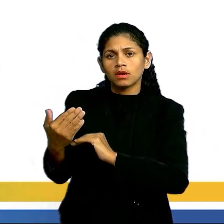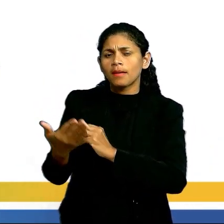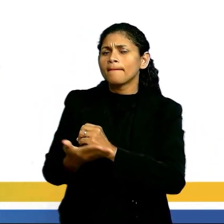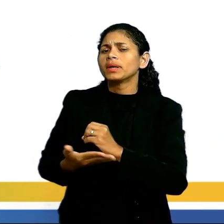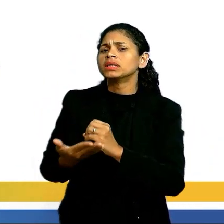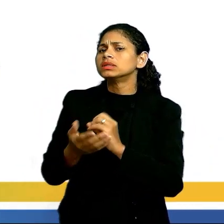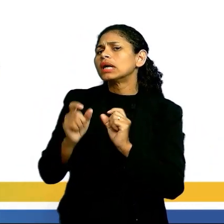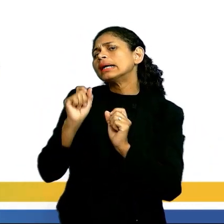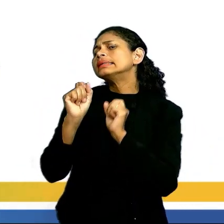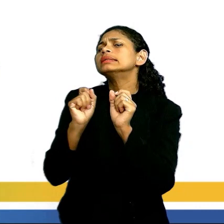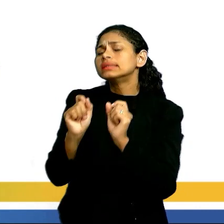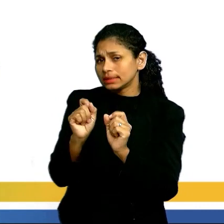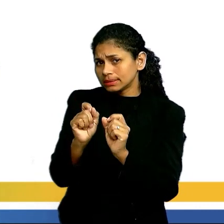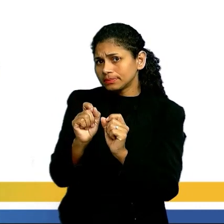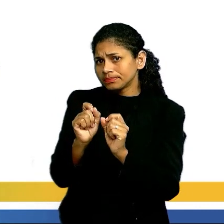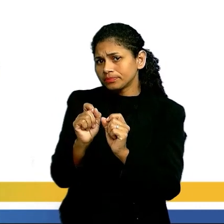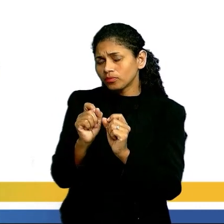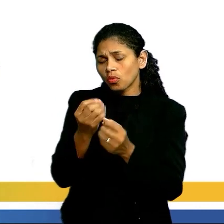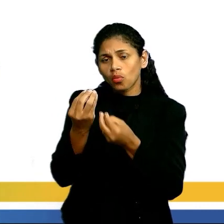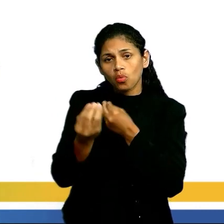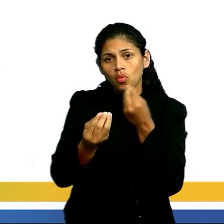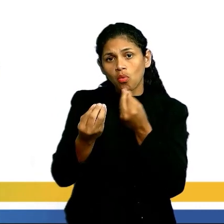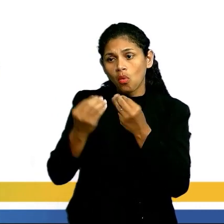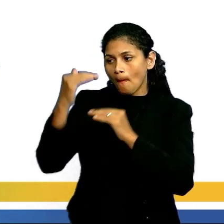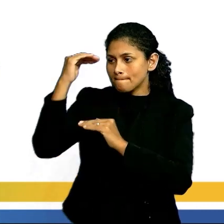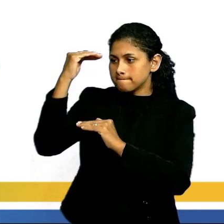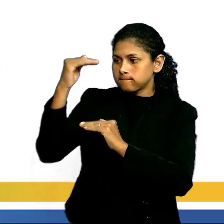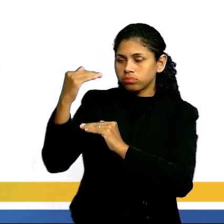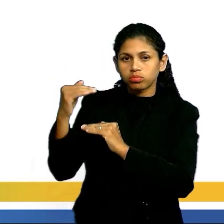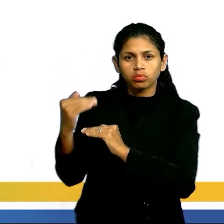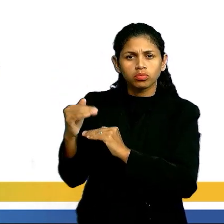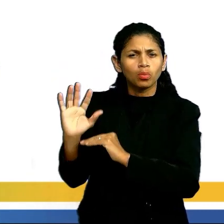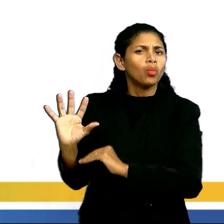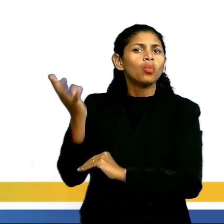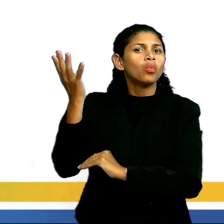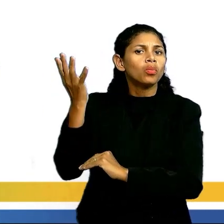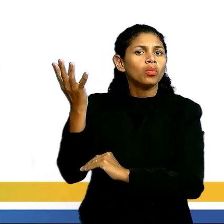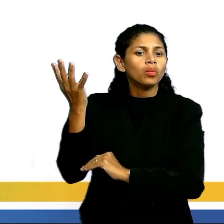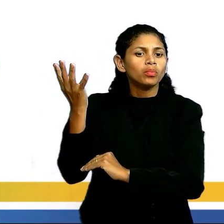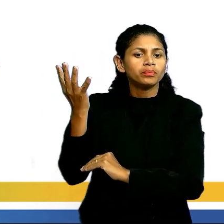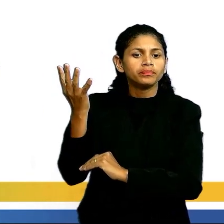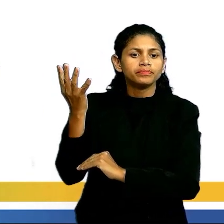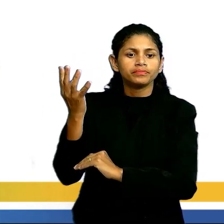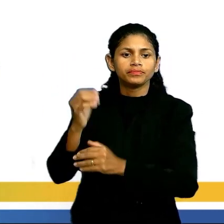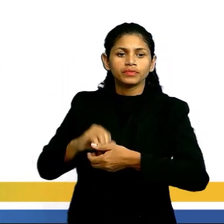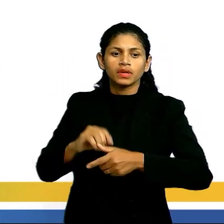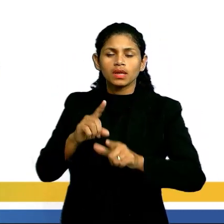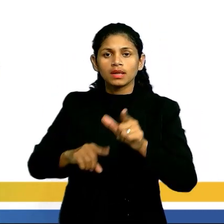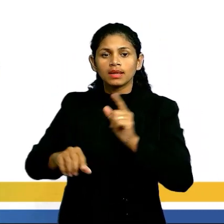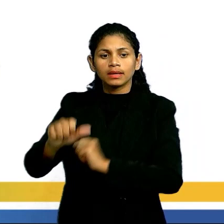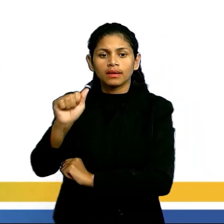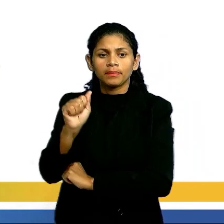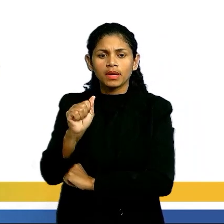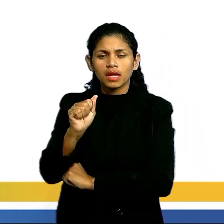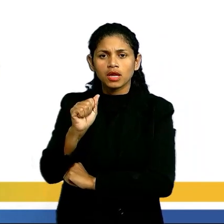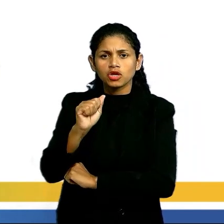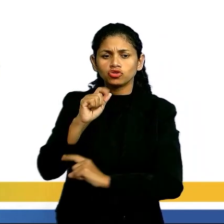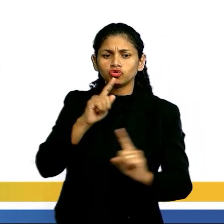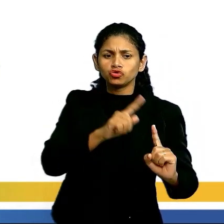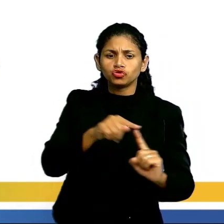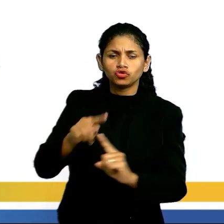fundamentalmente em quê? Como é que essa classificação se deu? Alternativa A, tipos de célula. Alternativa